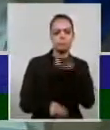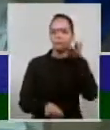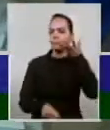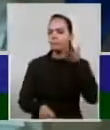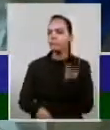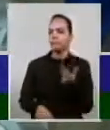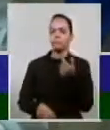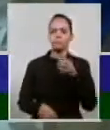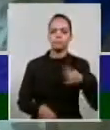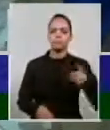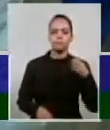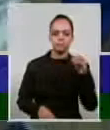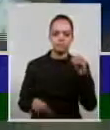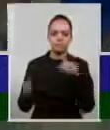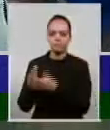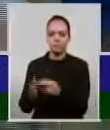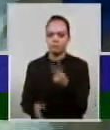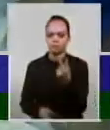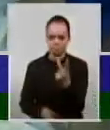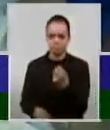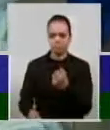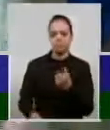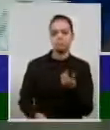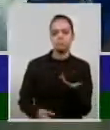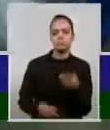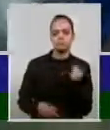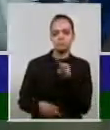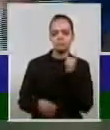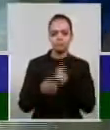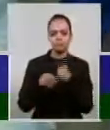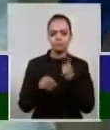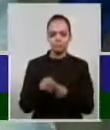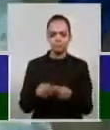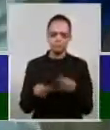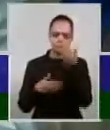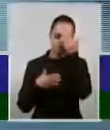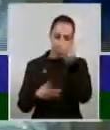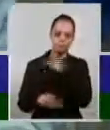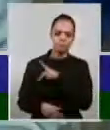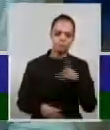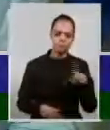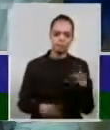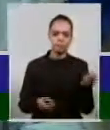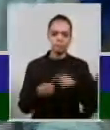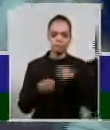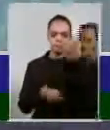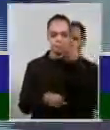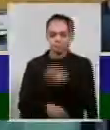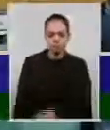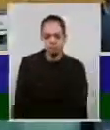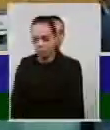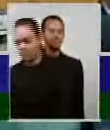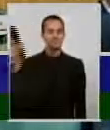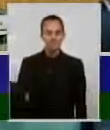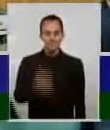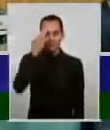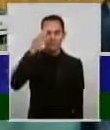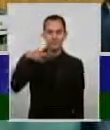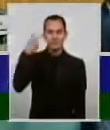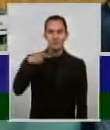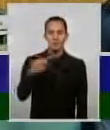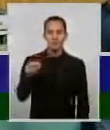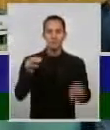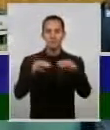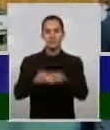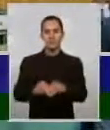nossas crianças de 0 a 48 meses aqui na nossa cidade. Muito obrigado, senhor presidente. Devolvo a palavra. Obrigado, vereador Marquinho,